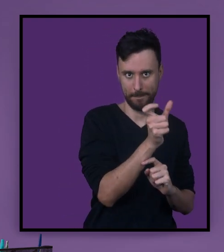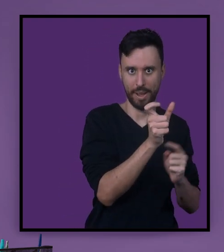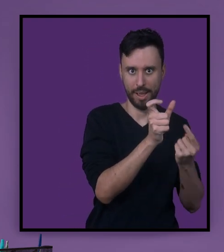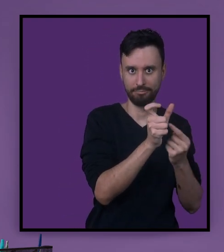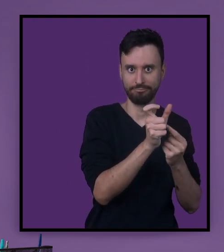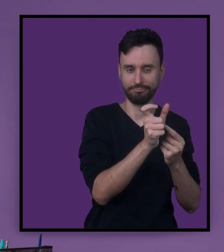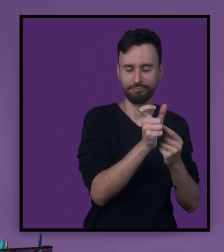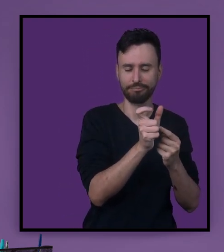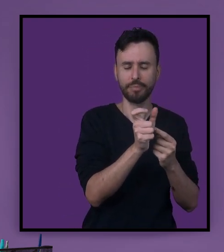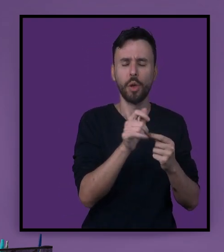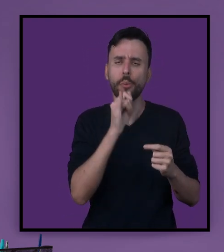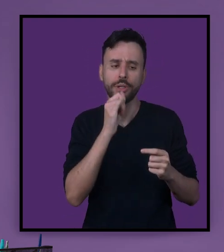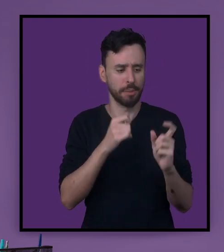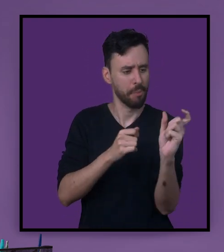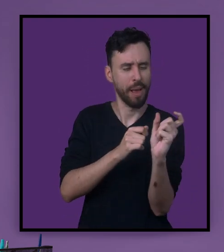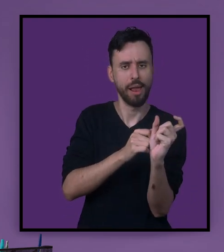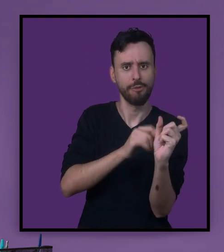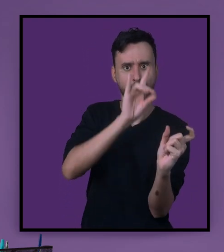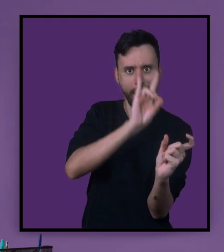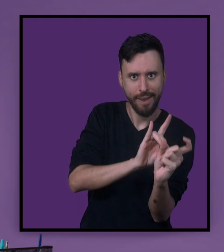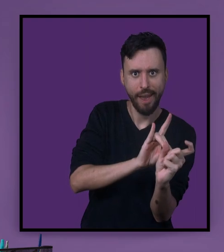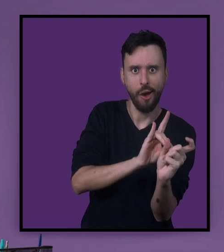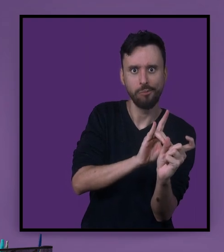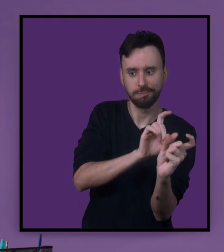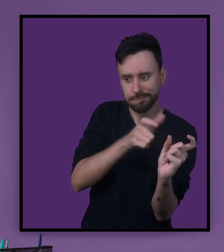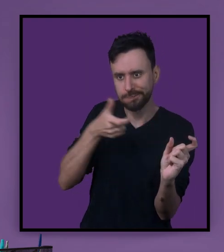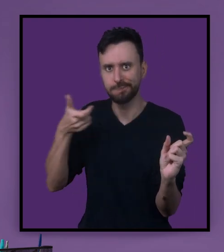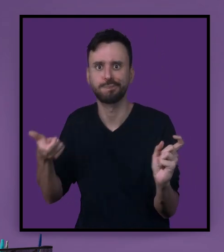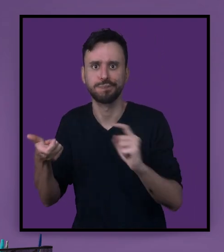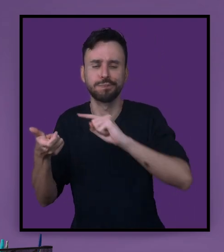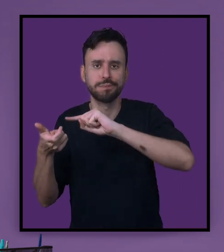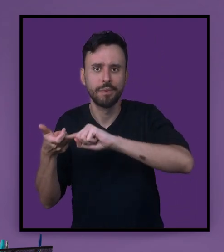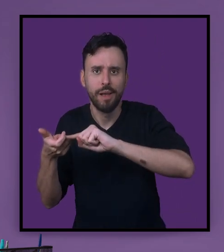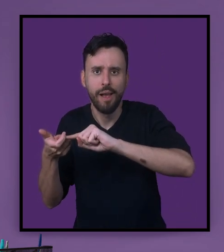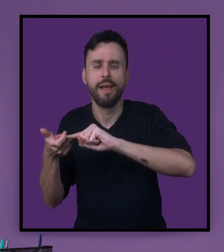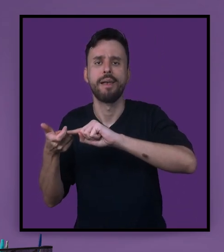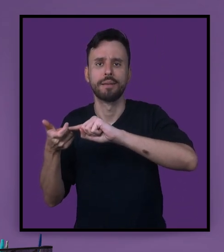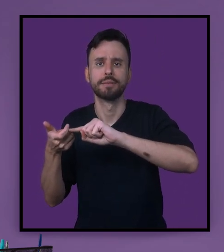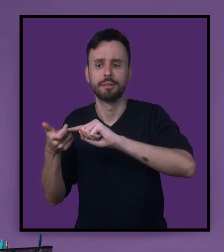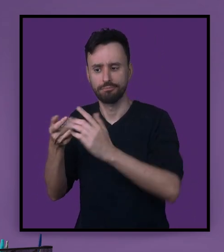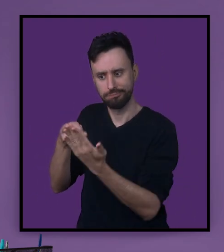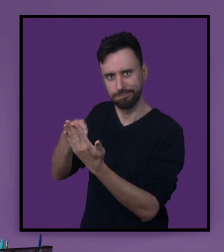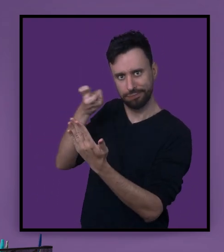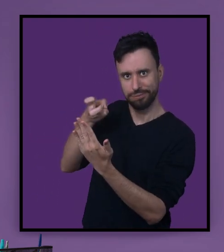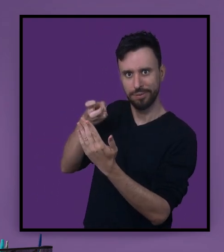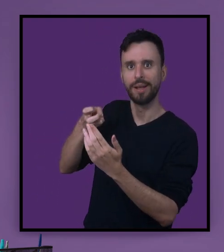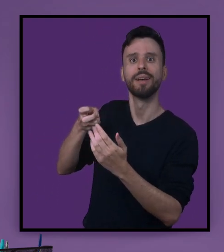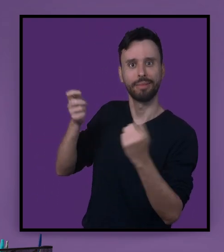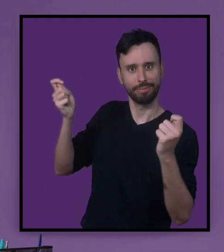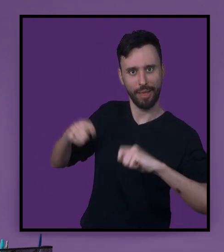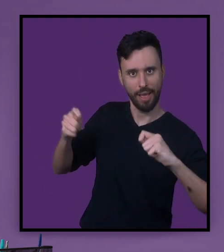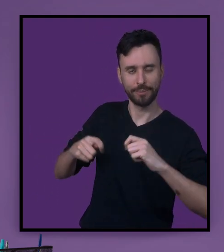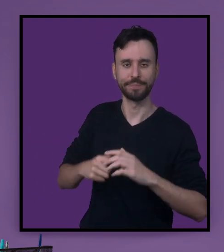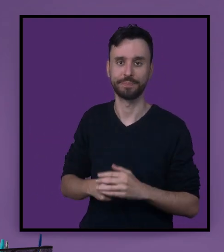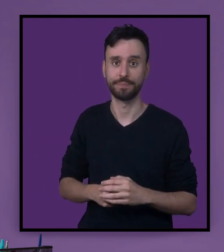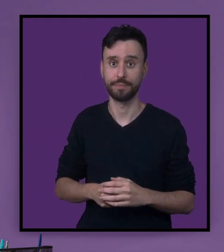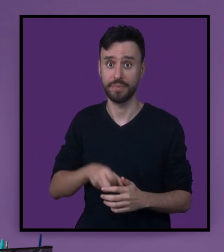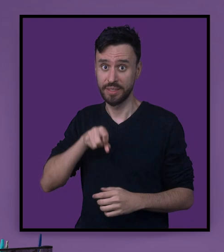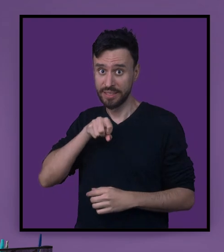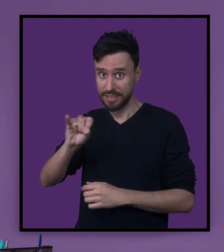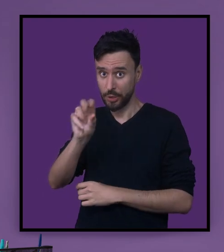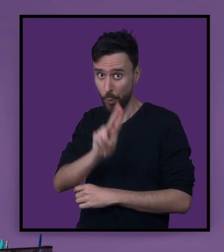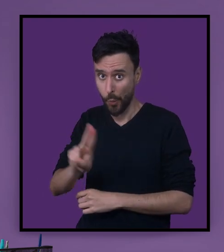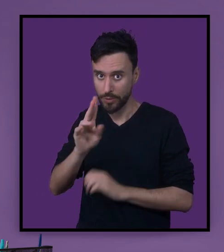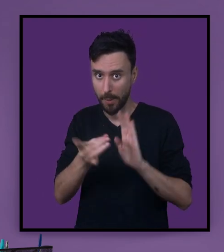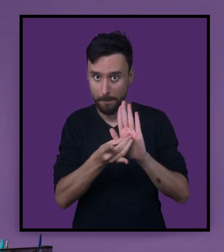sentido, sendo ele real para o sentido figurado da palavra. A catacrese